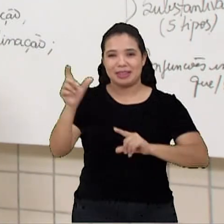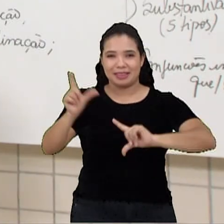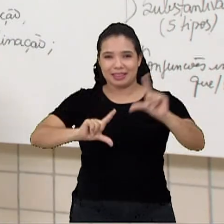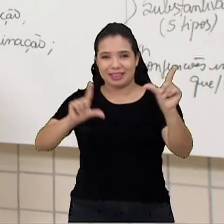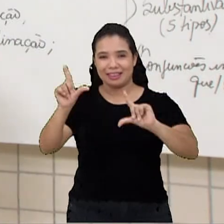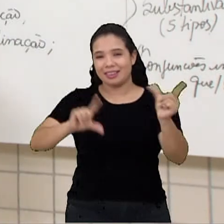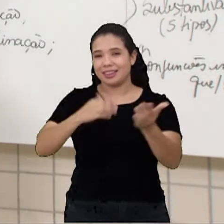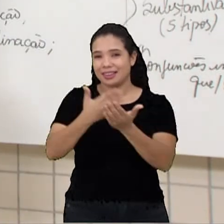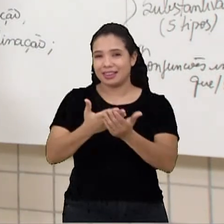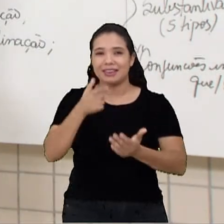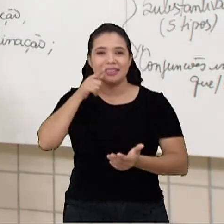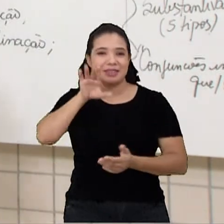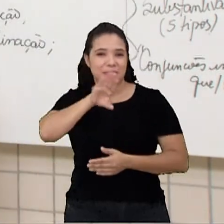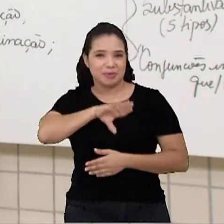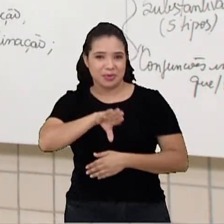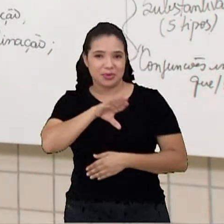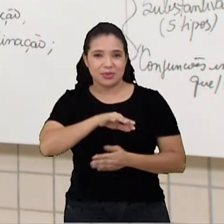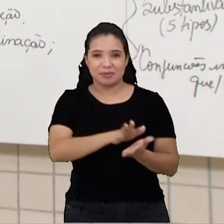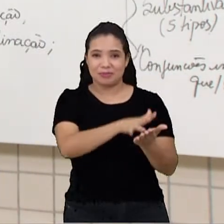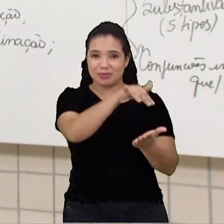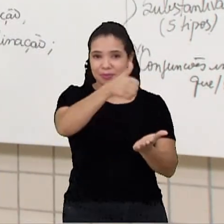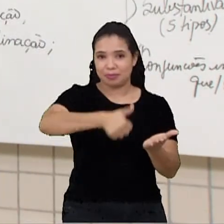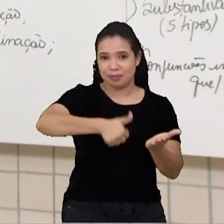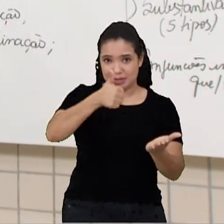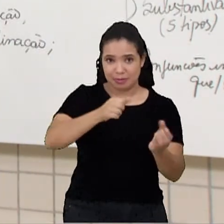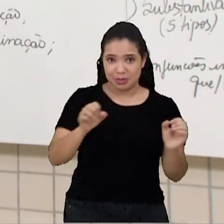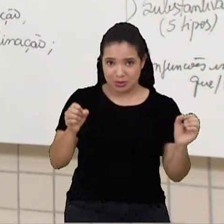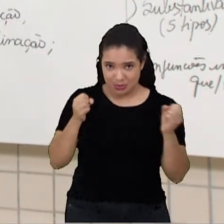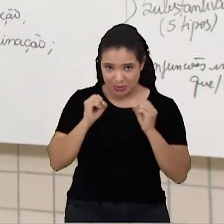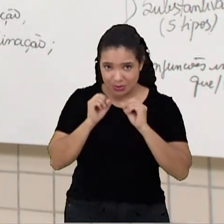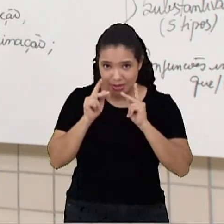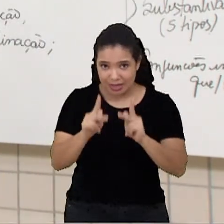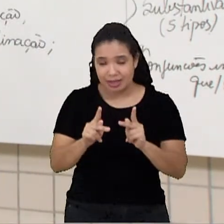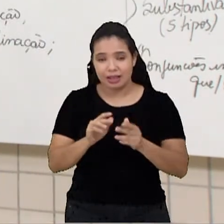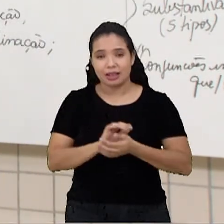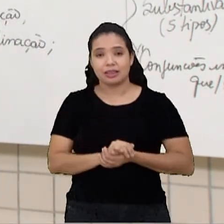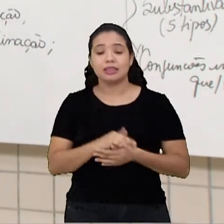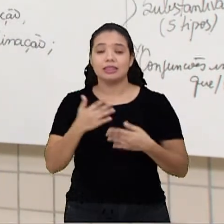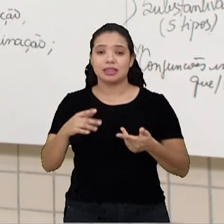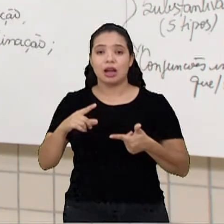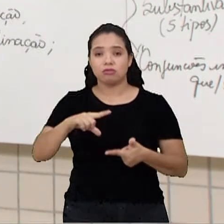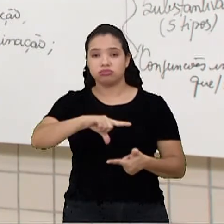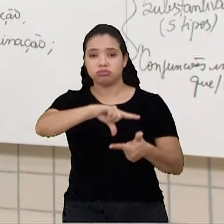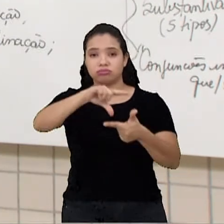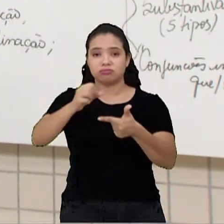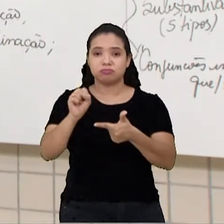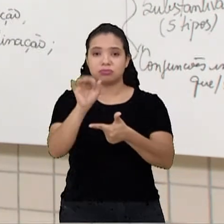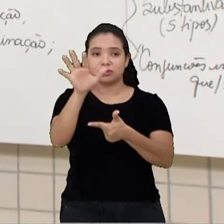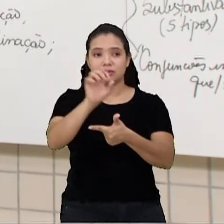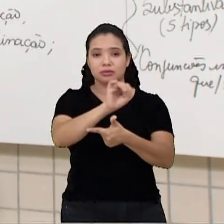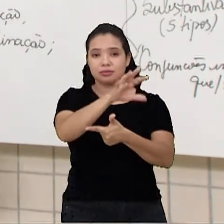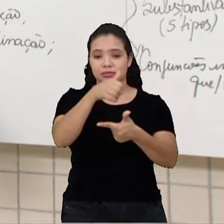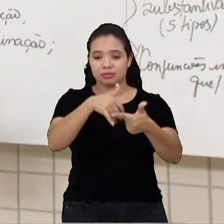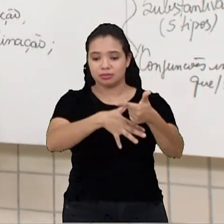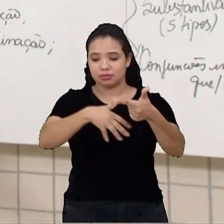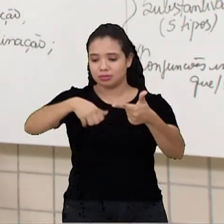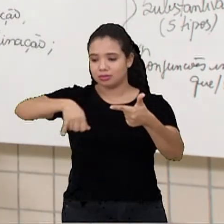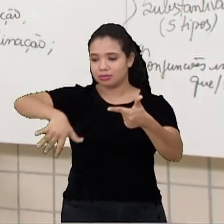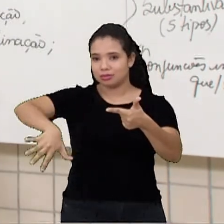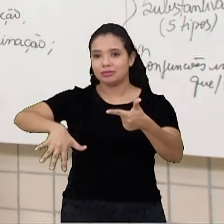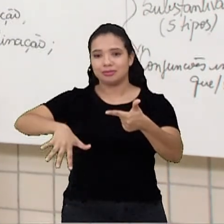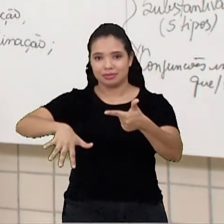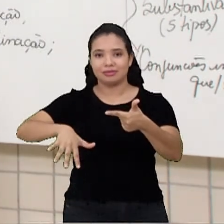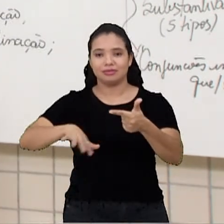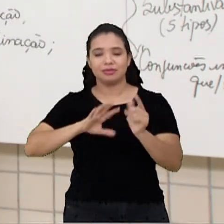língua portuguesa, do primeiro bloco, tá bom? Então, vamos aqui só um mapa mental do que nós estudamos nesta aula. Eu fiz uma